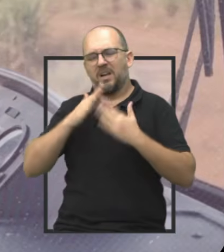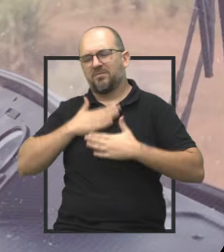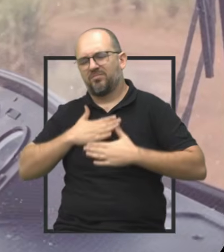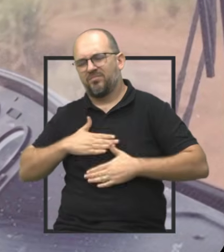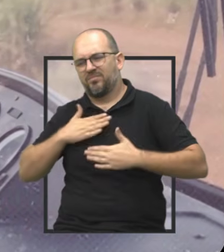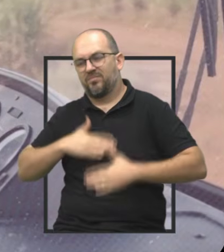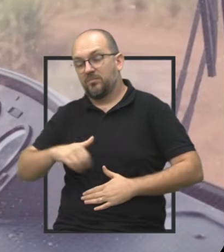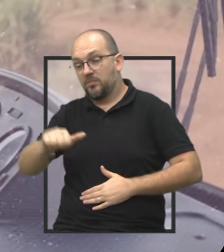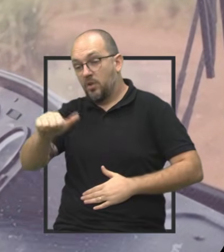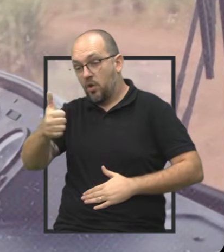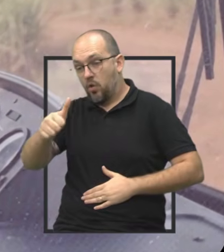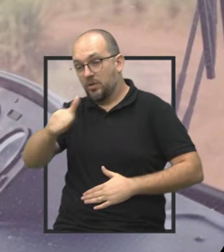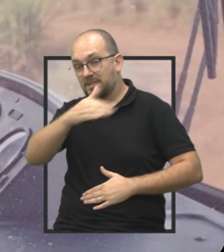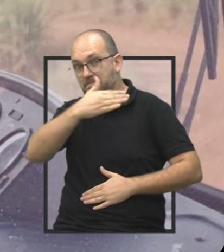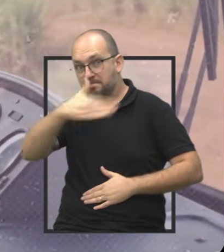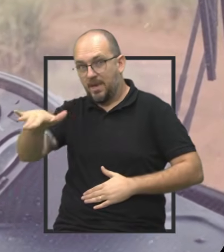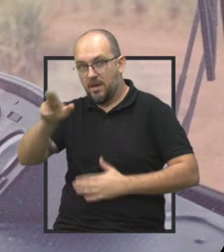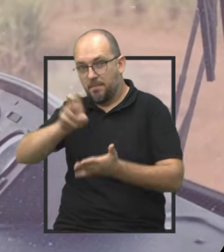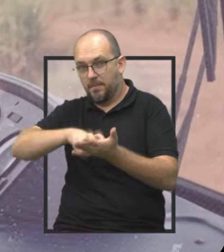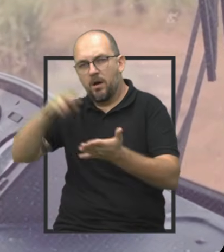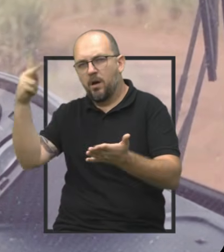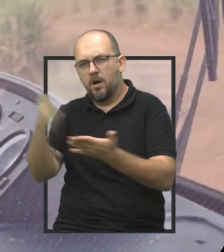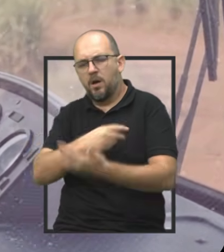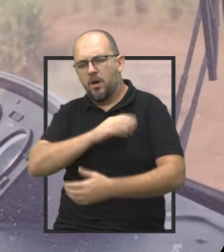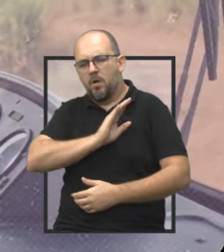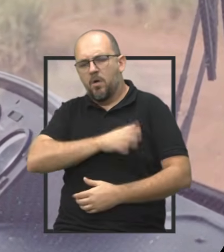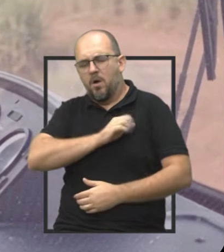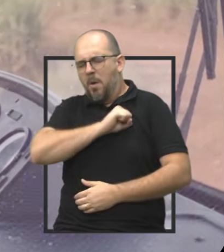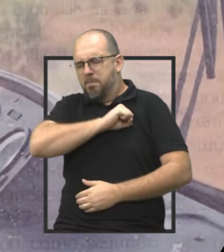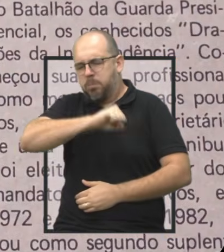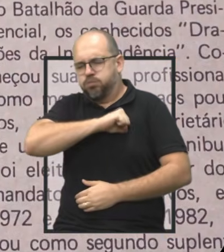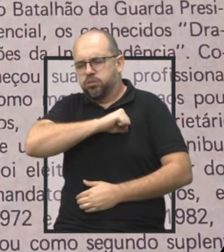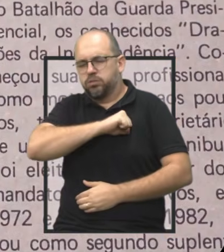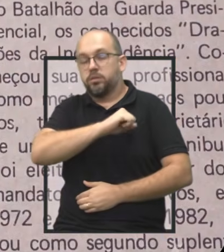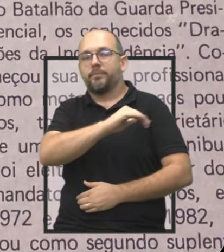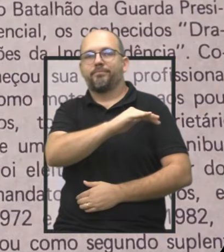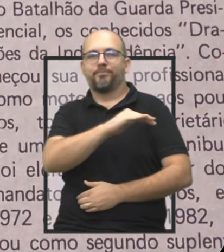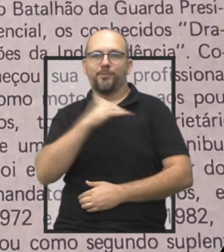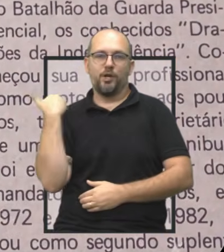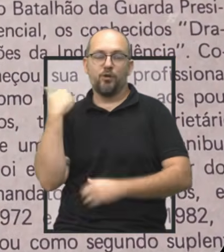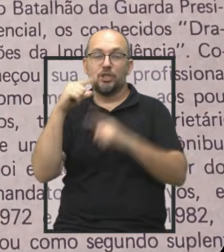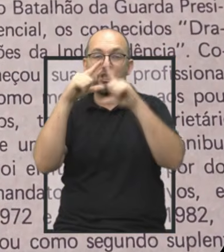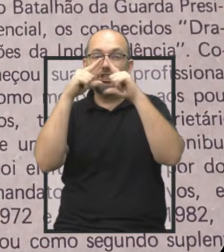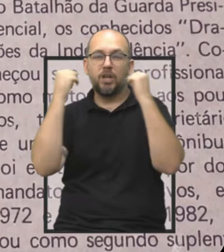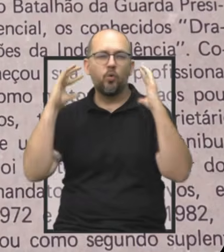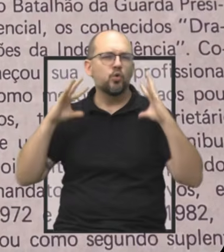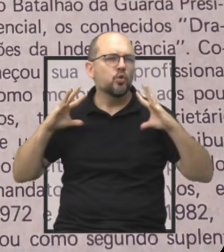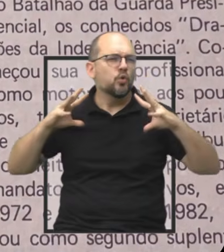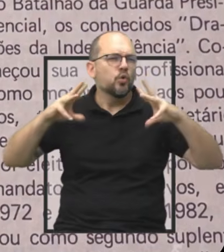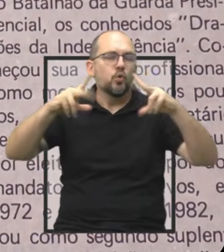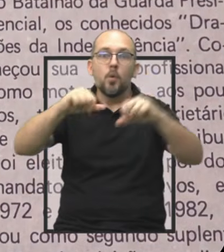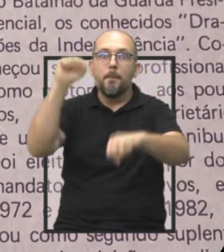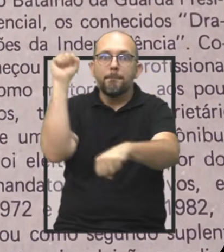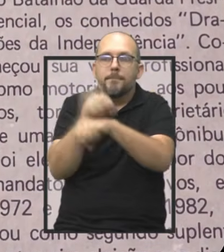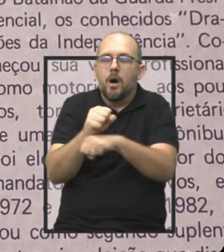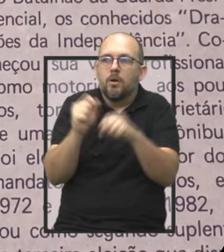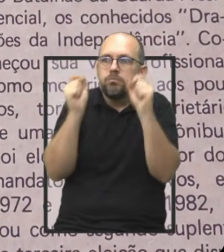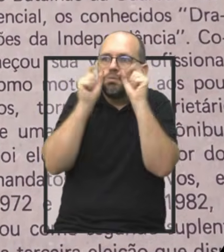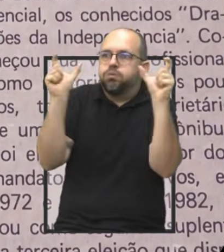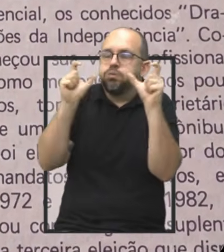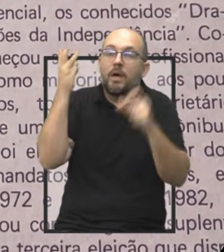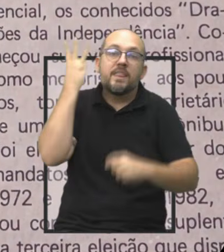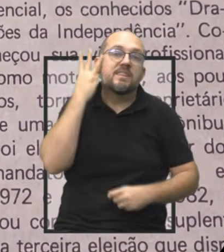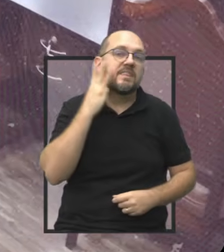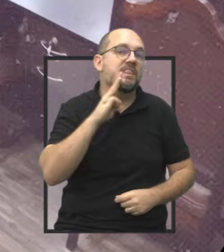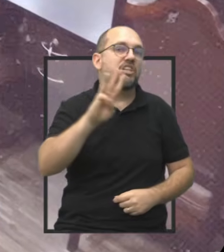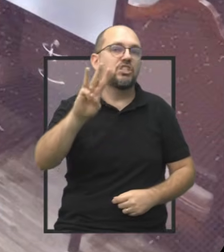manhã, um infarto fulminante. Jaú parou. 3 dias de luto oficial. O corpo